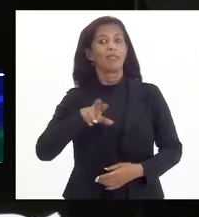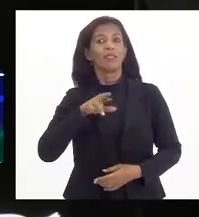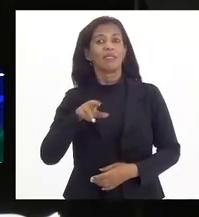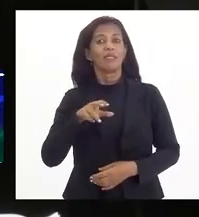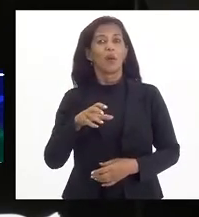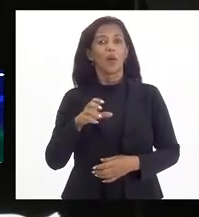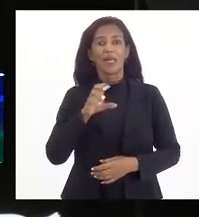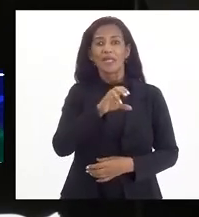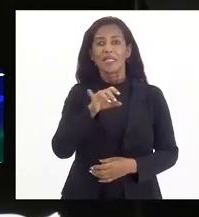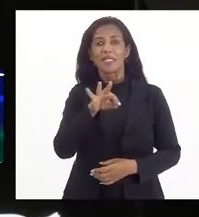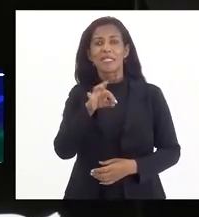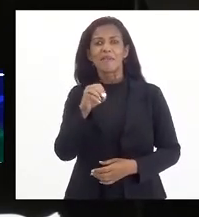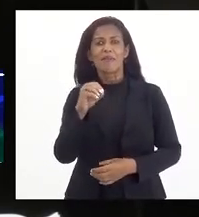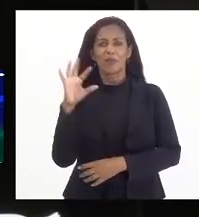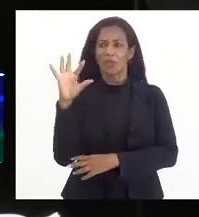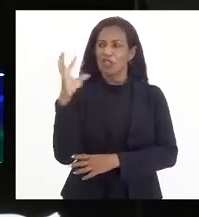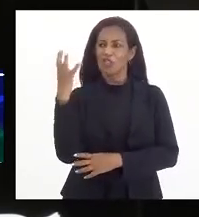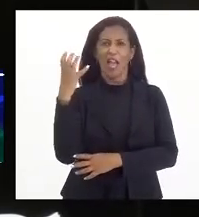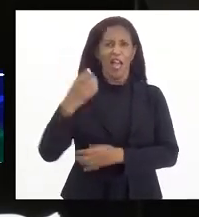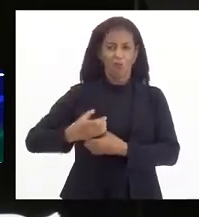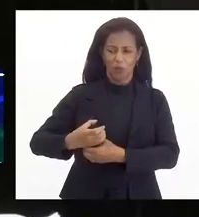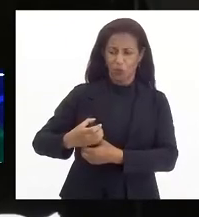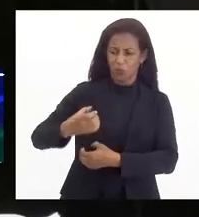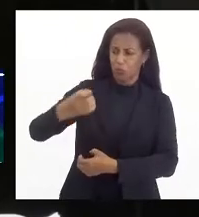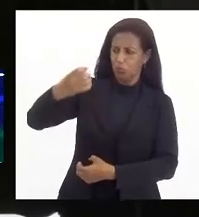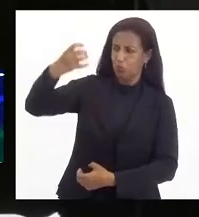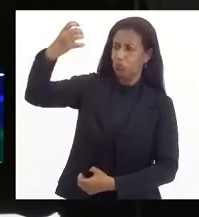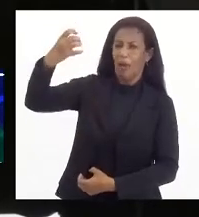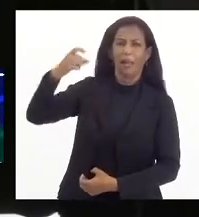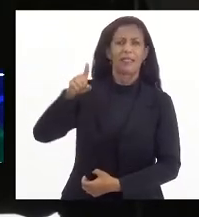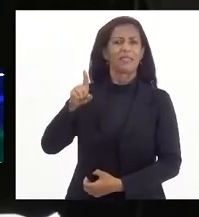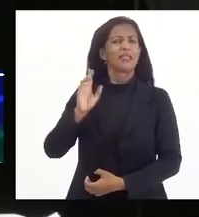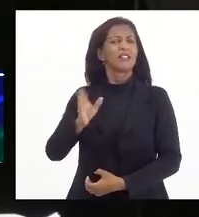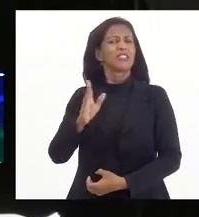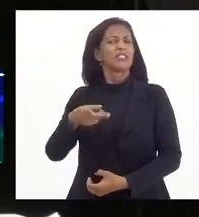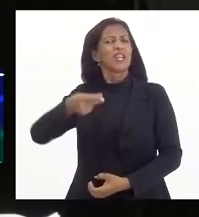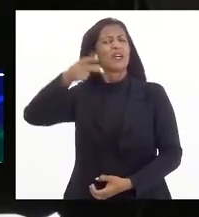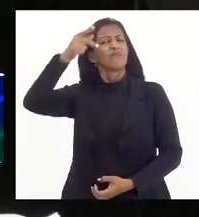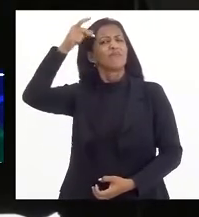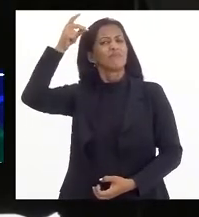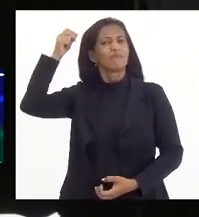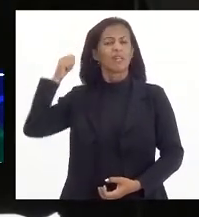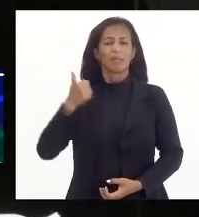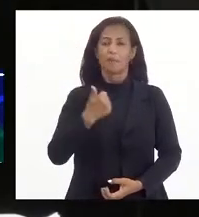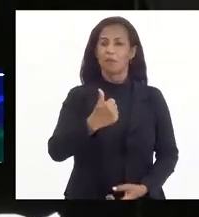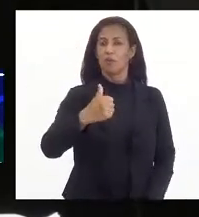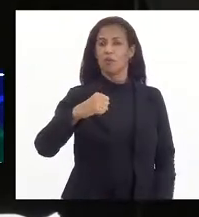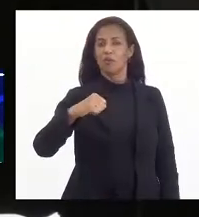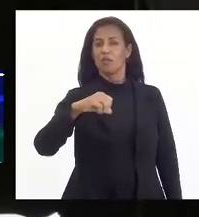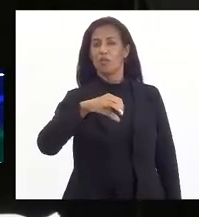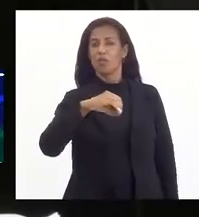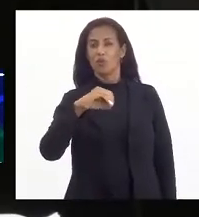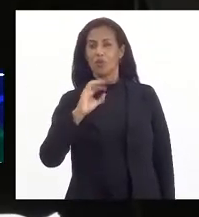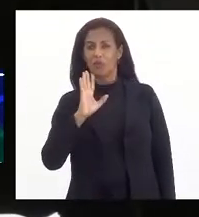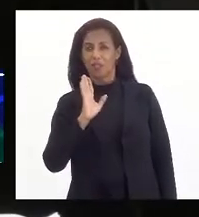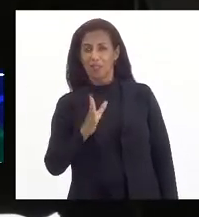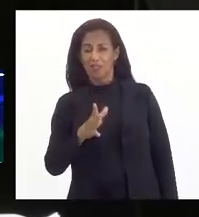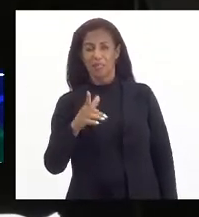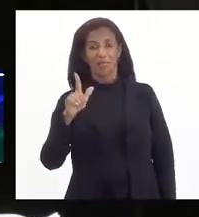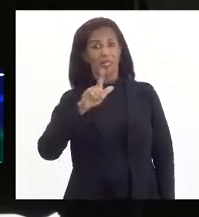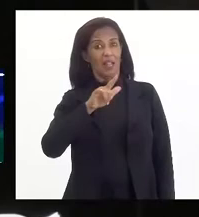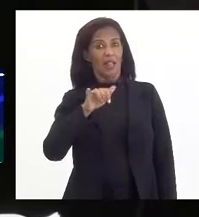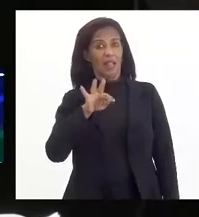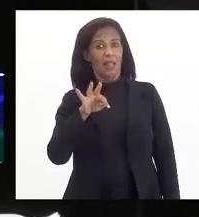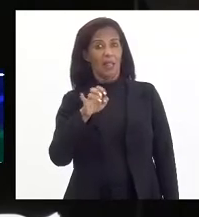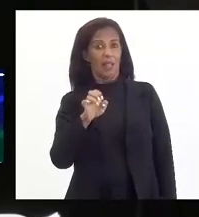é de eucalipto não posso já foram implementados lá na década de iludir de 90 do ano dormiu e que a